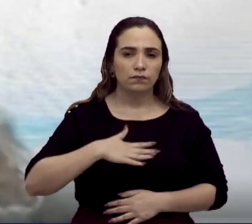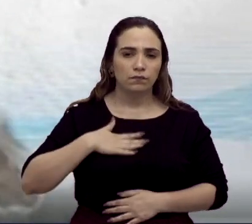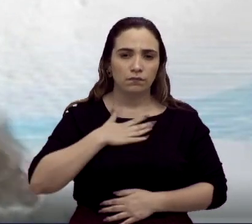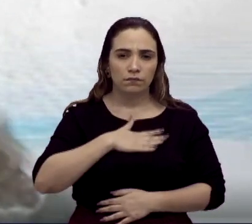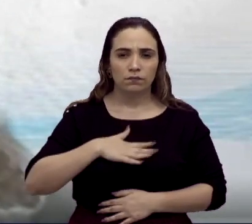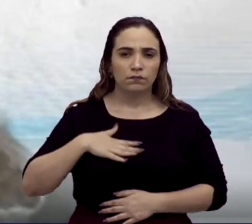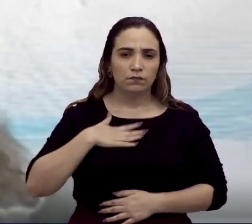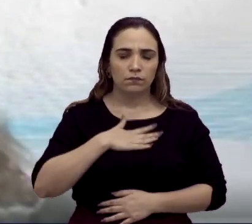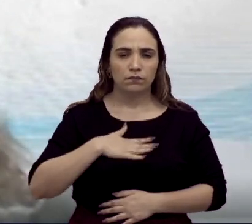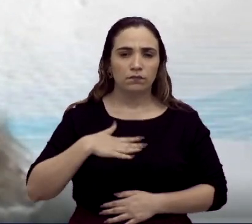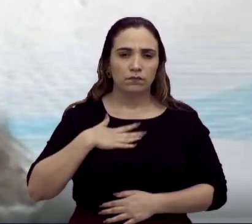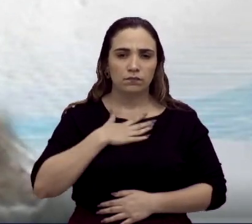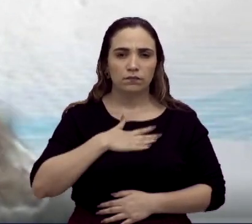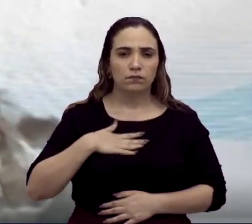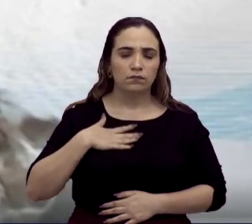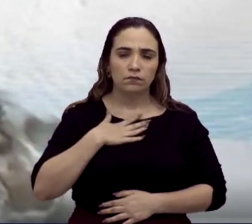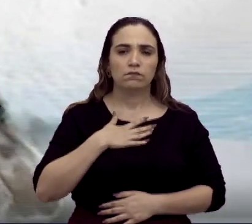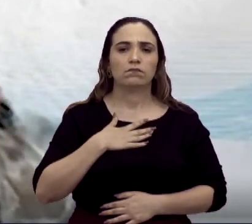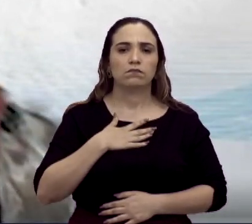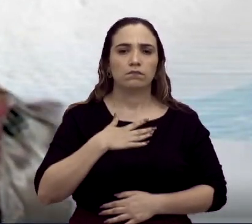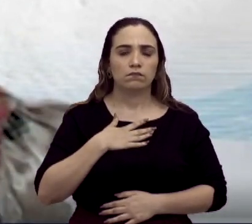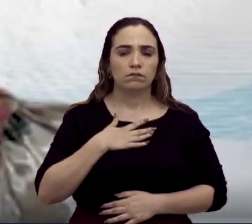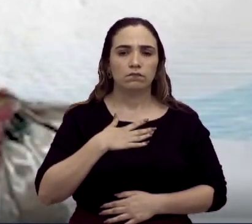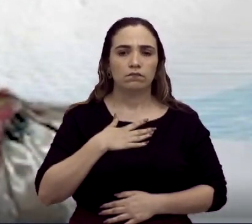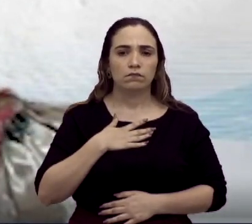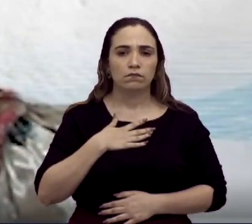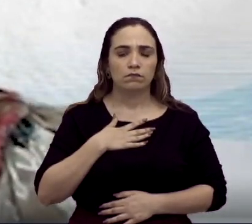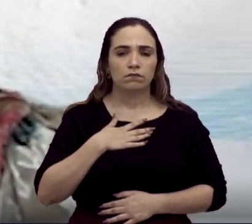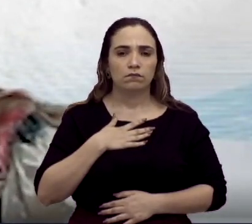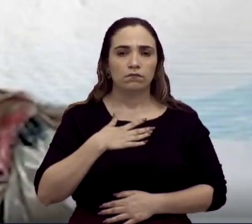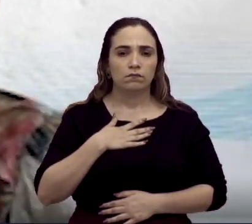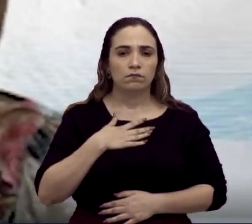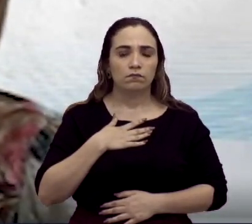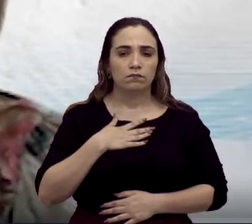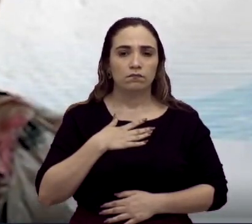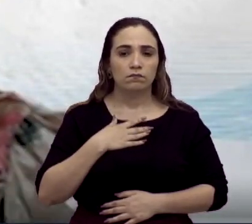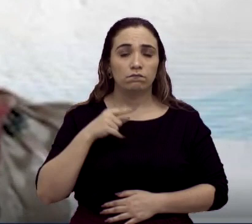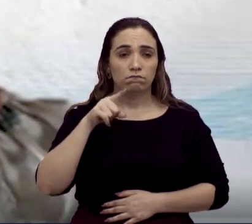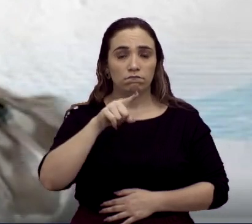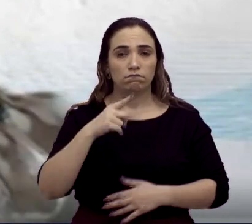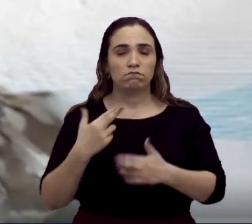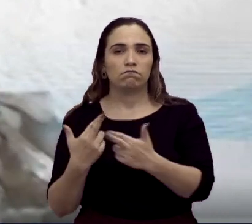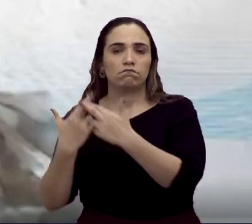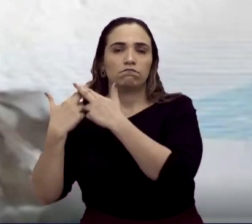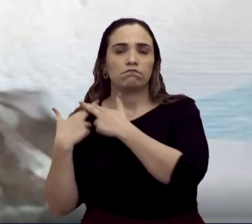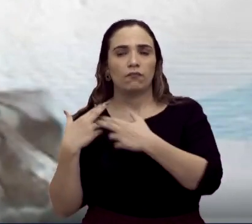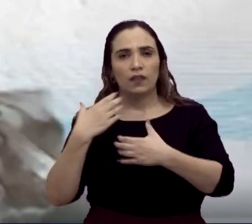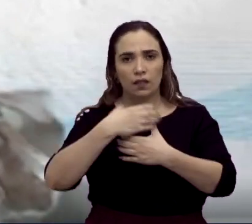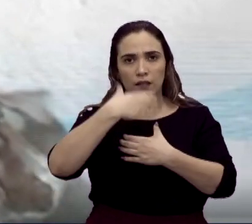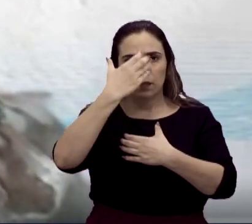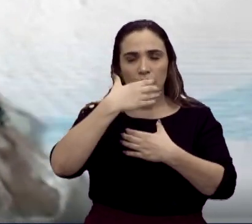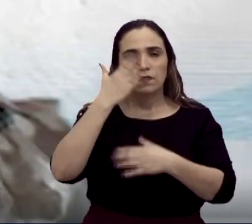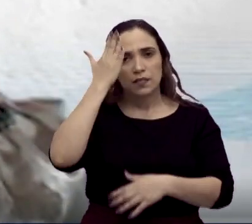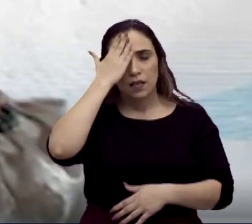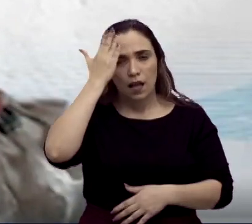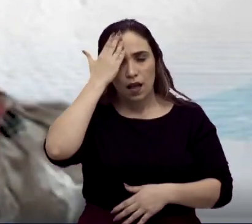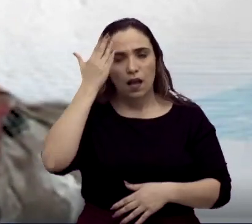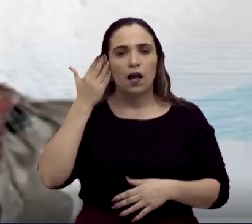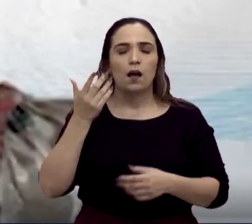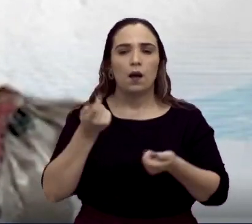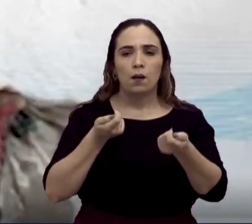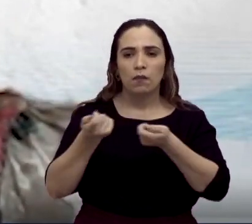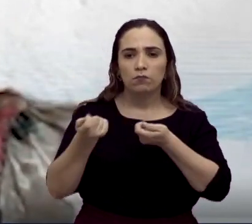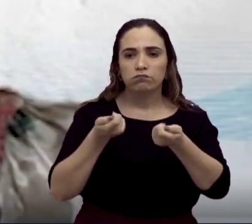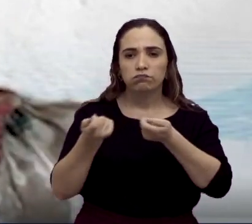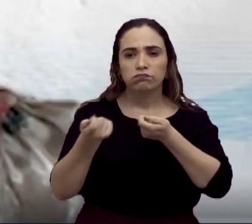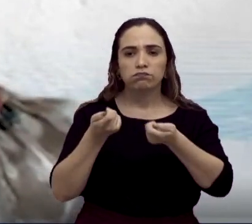já passei a bola aí, porque ele conduz muito bem esse ciclo de palestra, então o Sábio